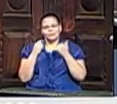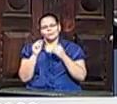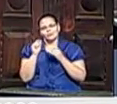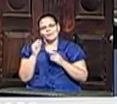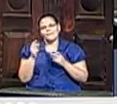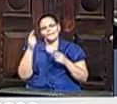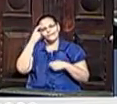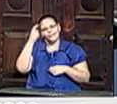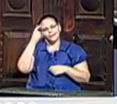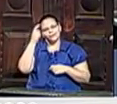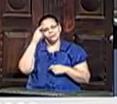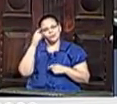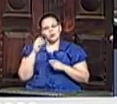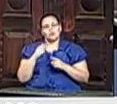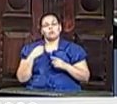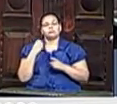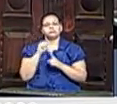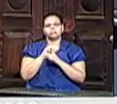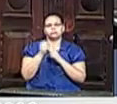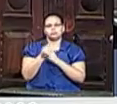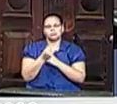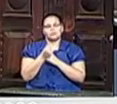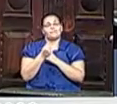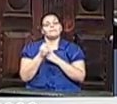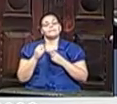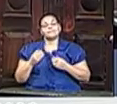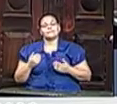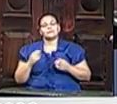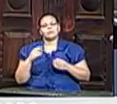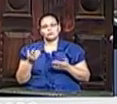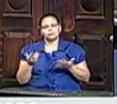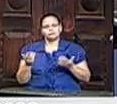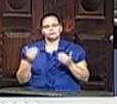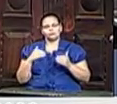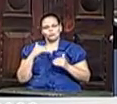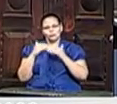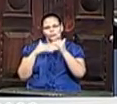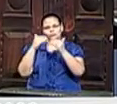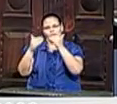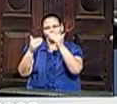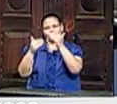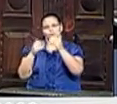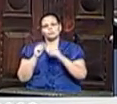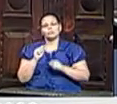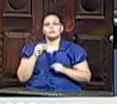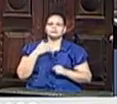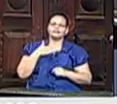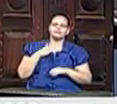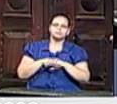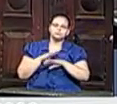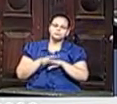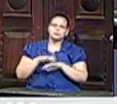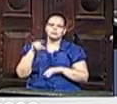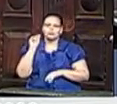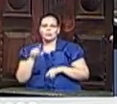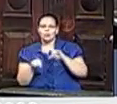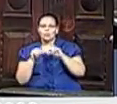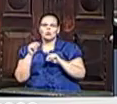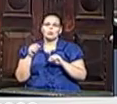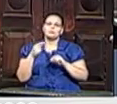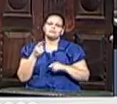a pensar. É um processo que está florescendo as suas opções, vocações,